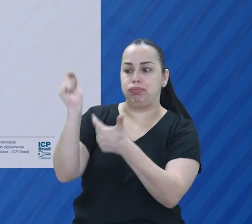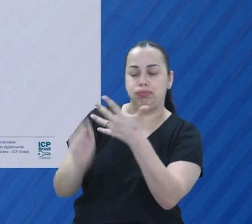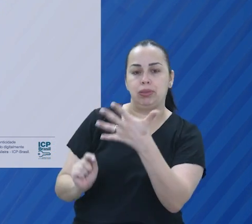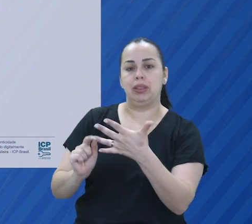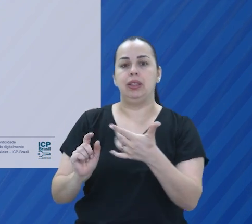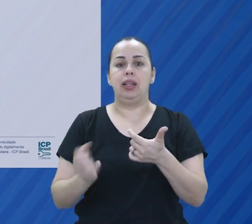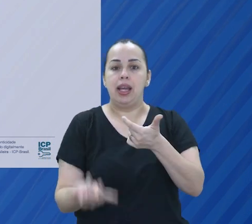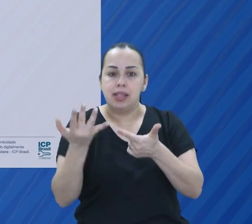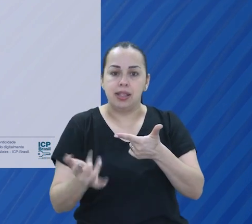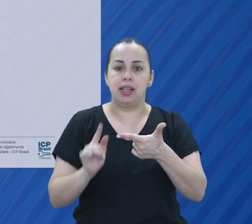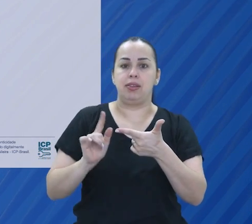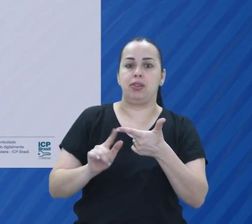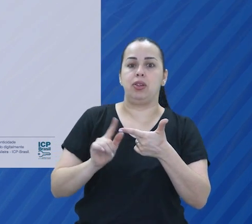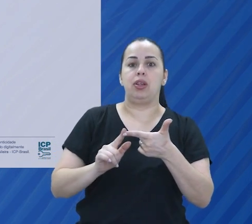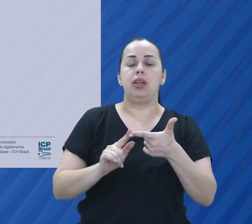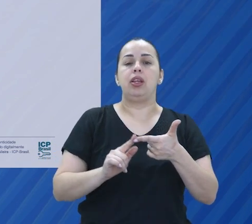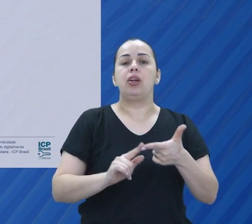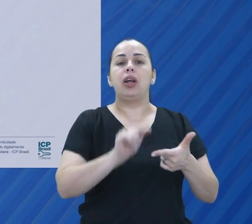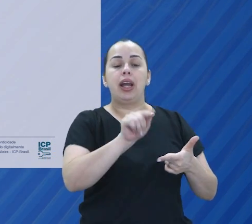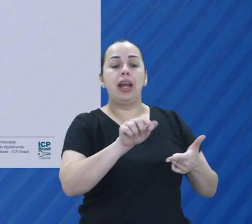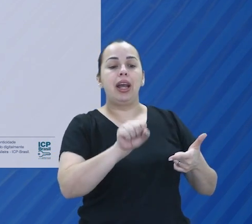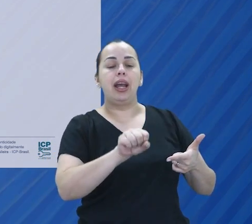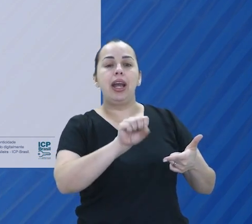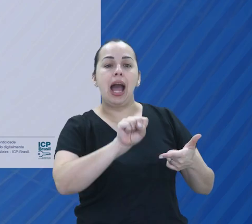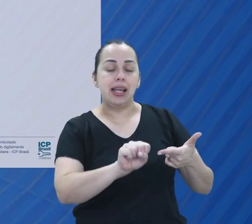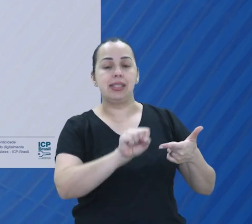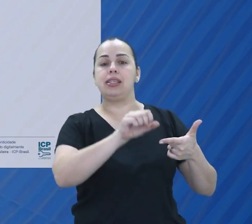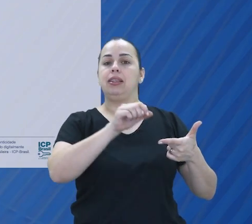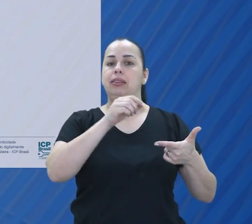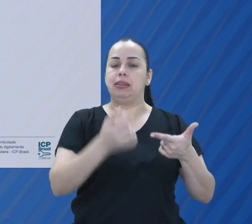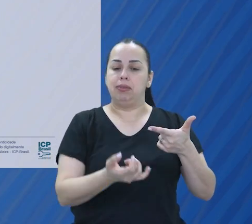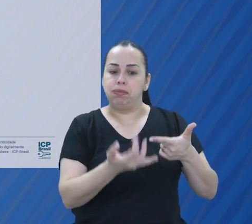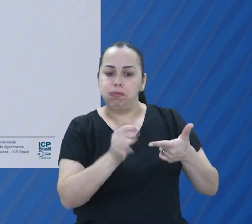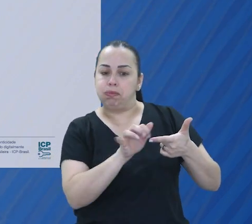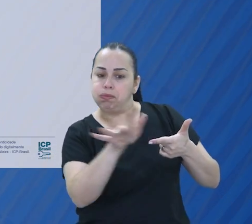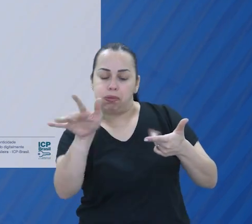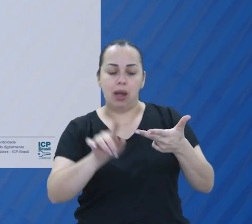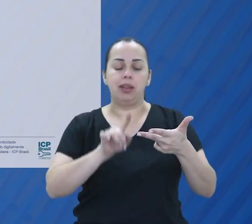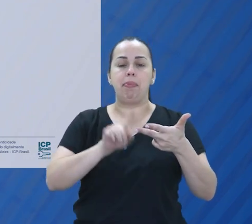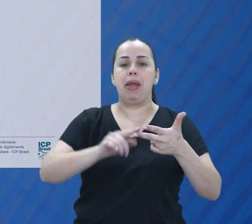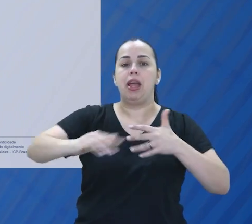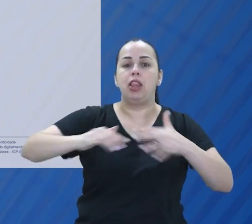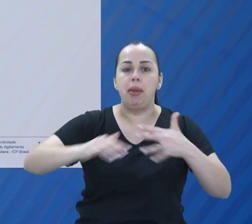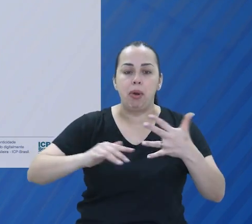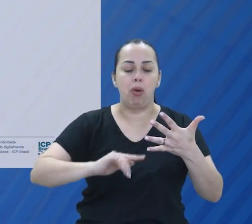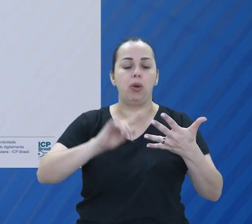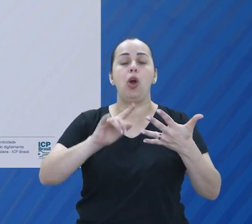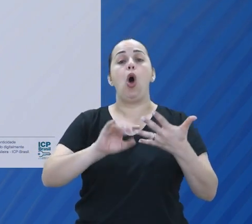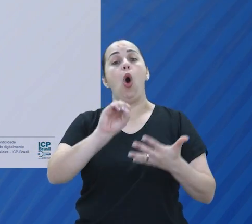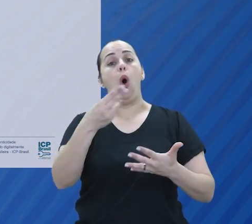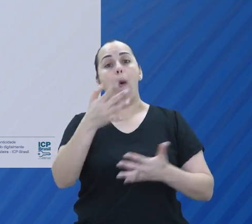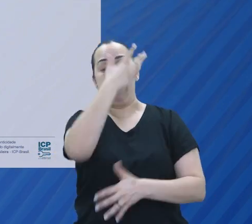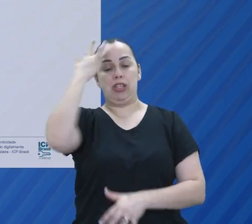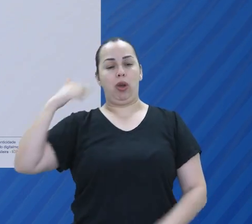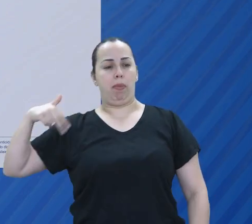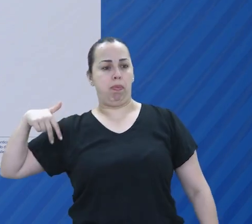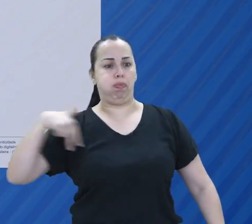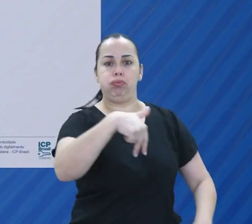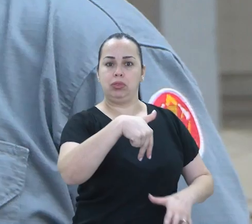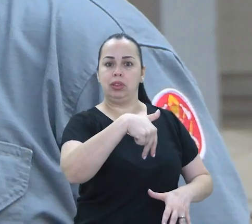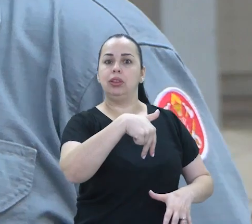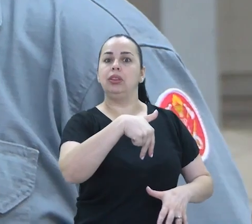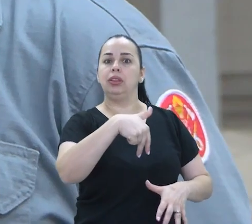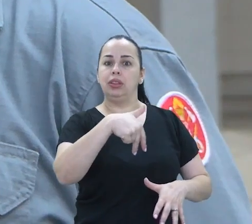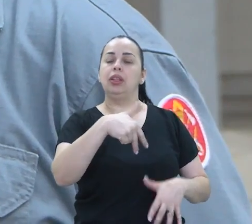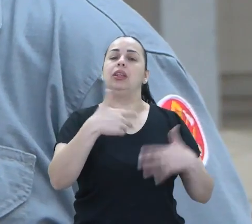situações de emergência, como incêndios, vazamentos de gás, tremores, panes e invasão por terceiros não